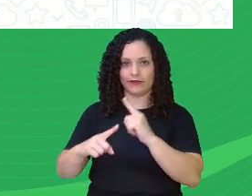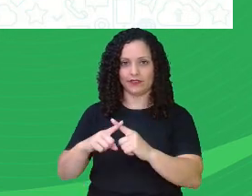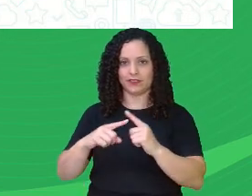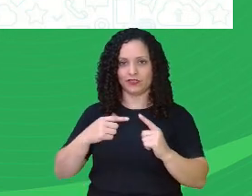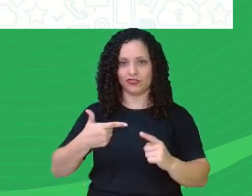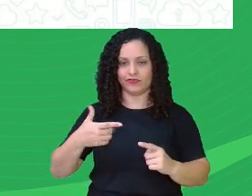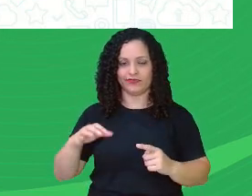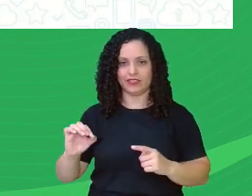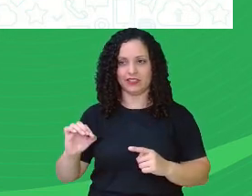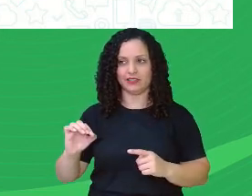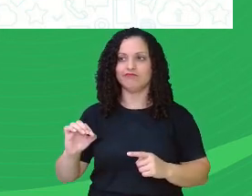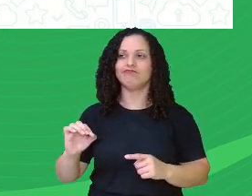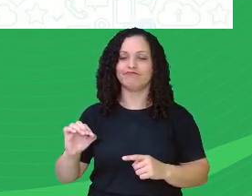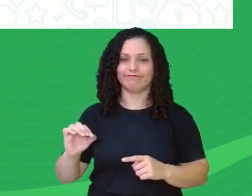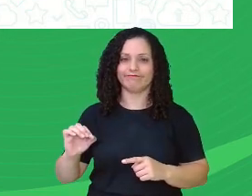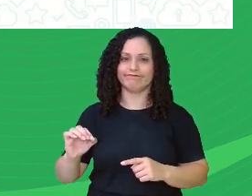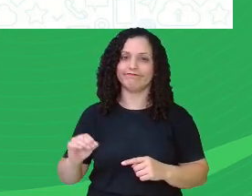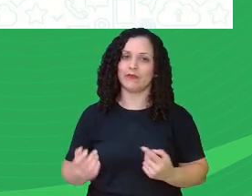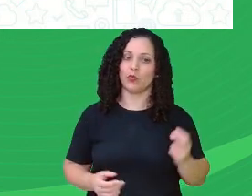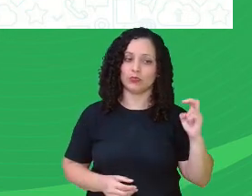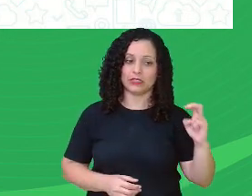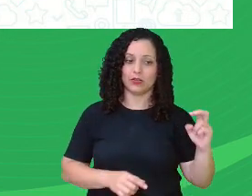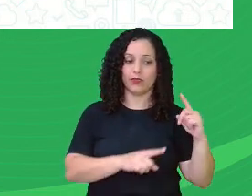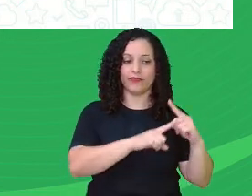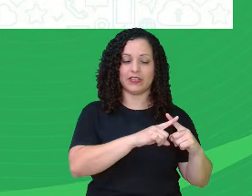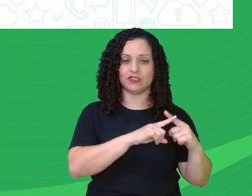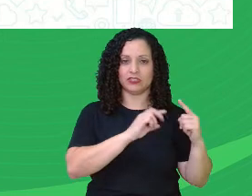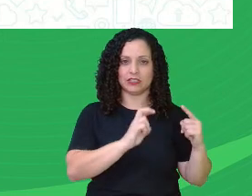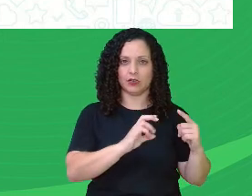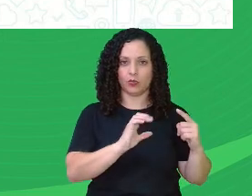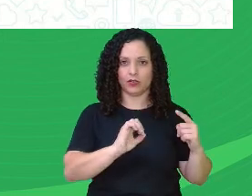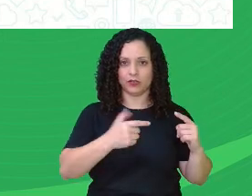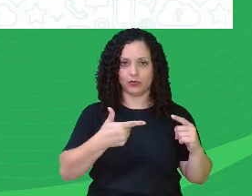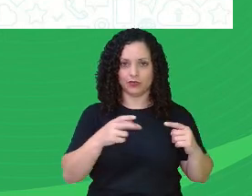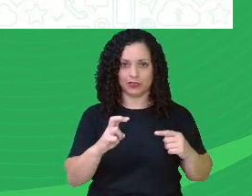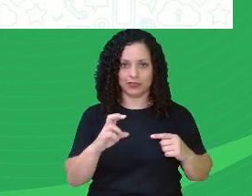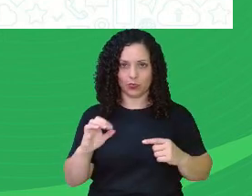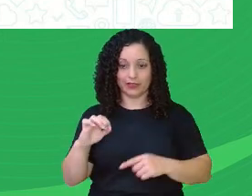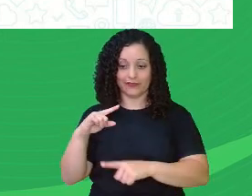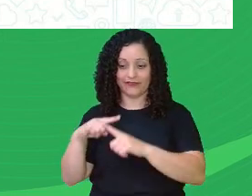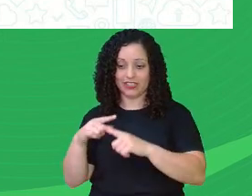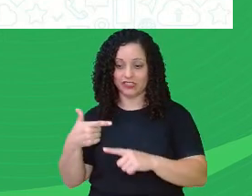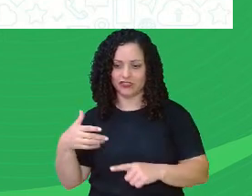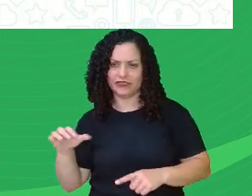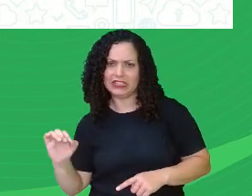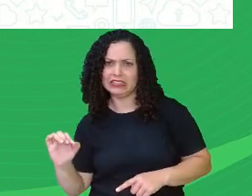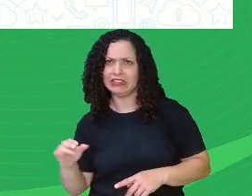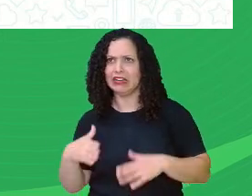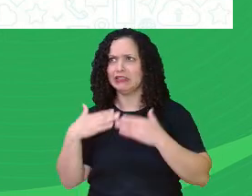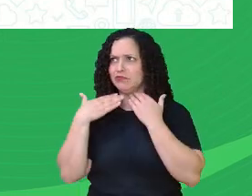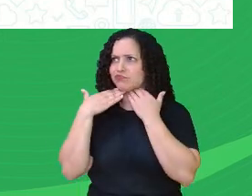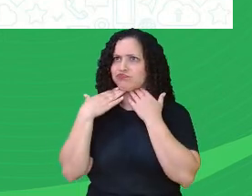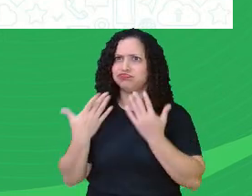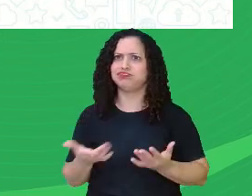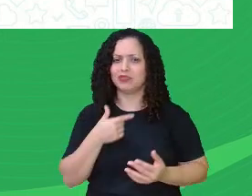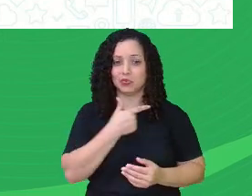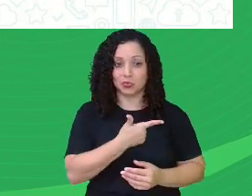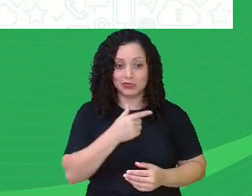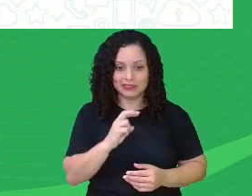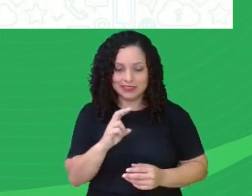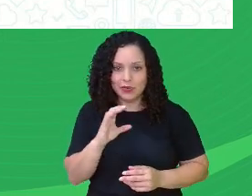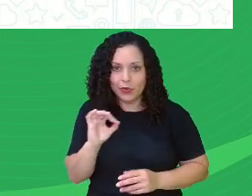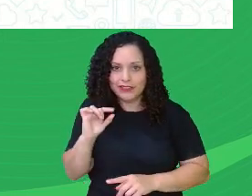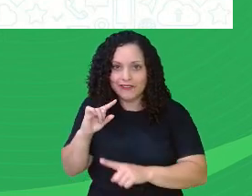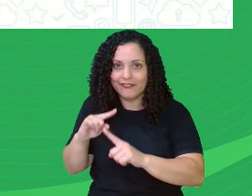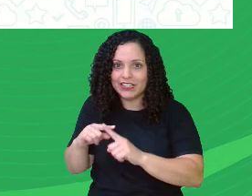multiplicar, 5 vezes 50 vai dar 250 e 250 vezes 20. Ricardinho, não dá não pra mim não. 250 vezes